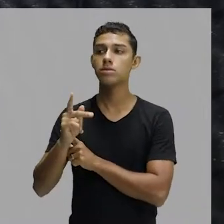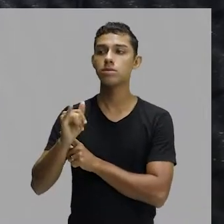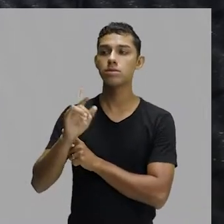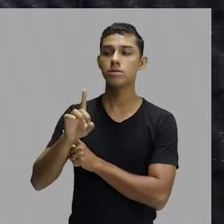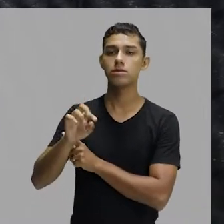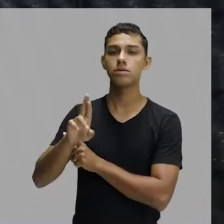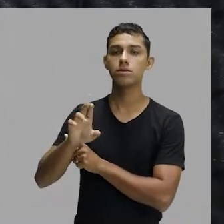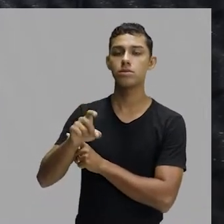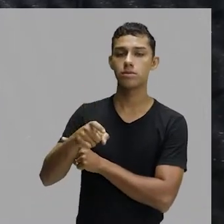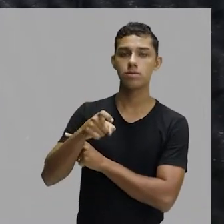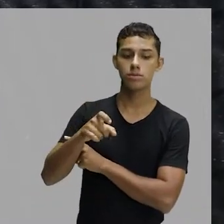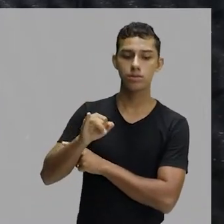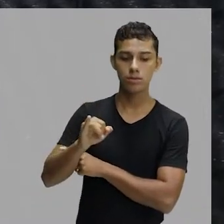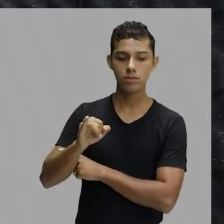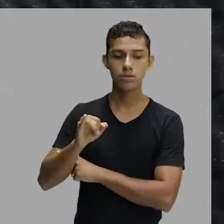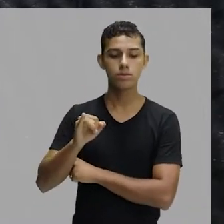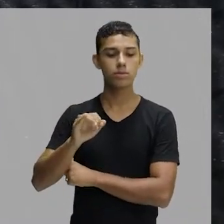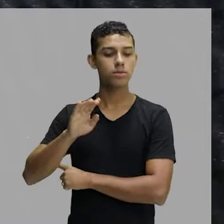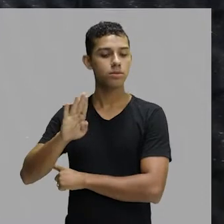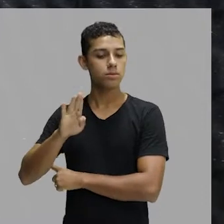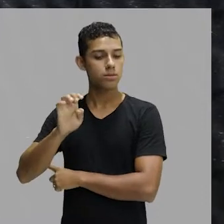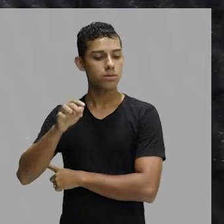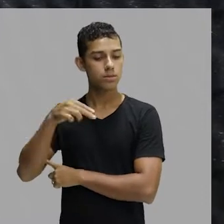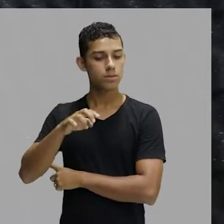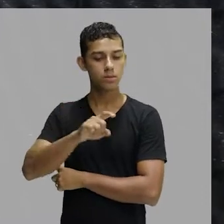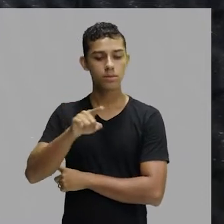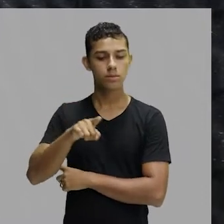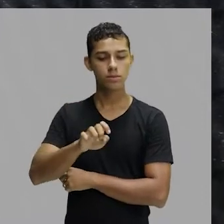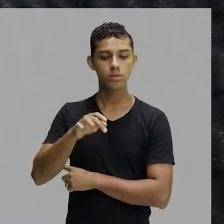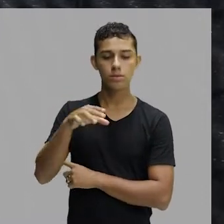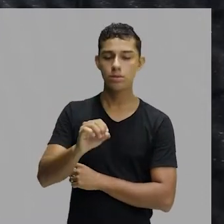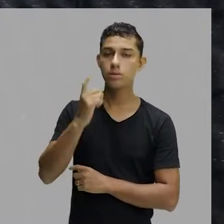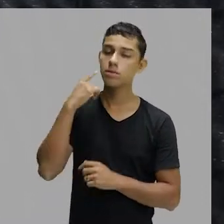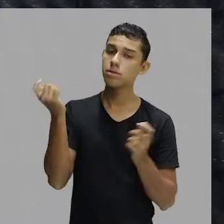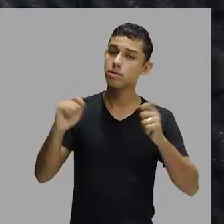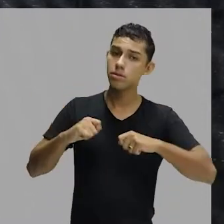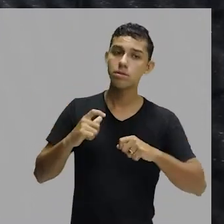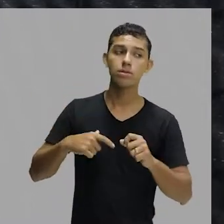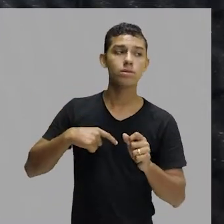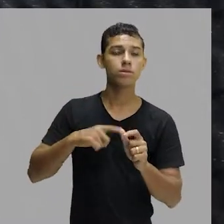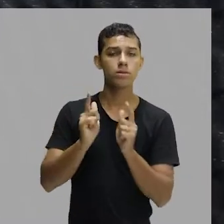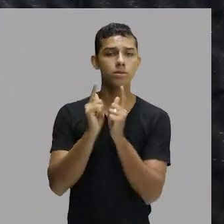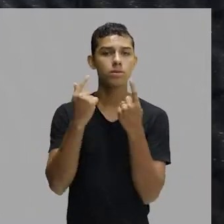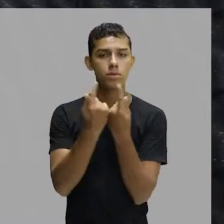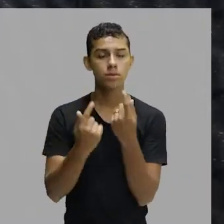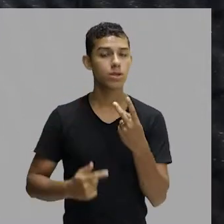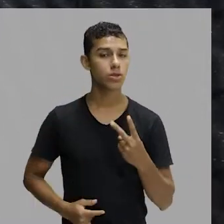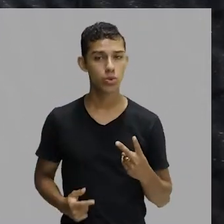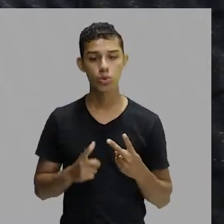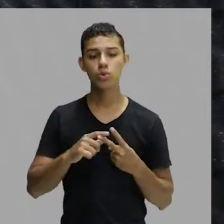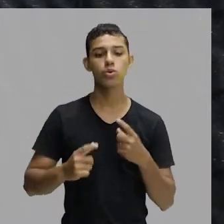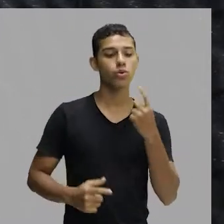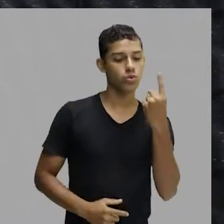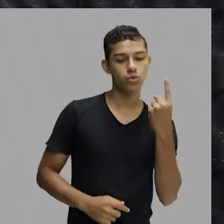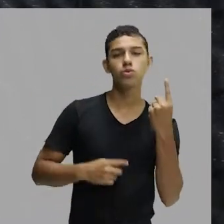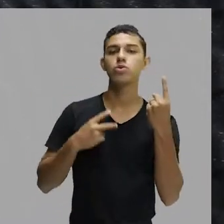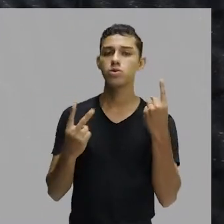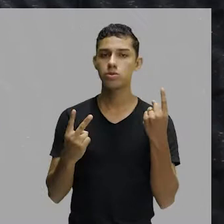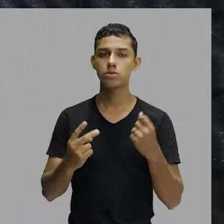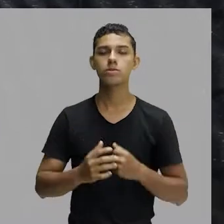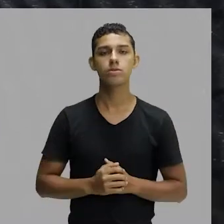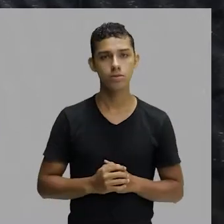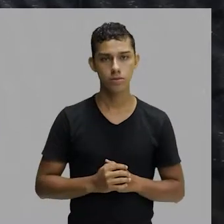hidroxibenzeno, certo? Como eu tenho dois grupos hidroxilas, eles estão localizados nos carbonos 1 e